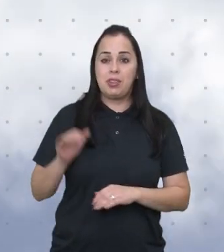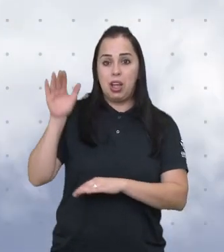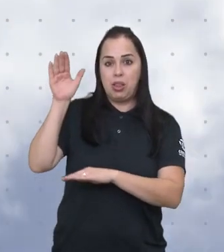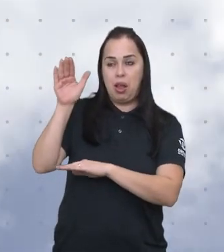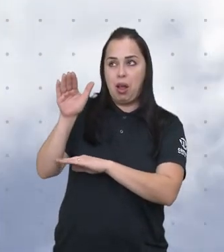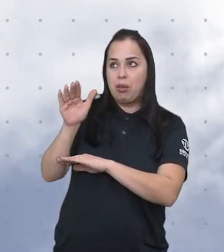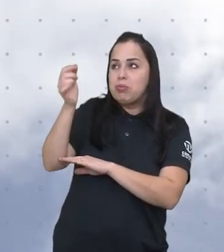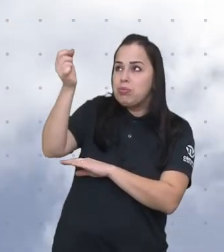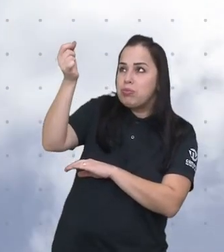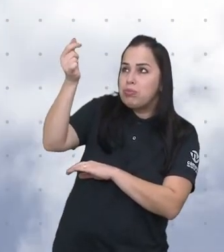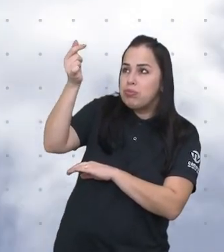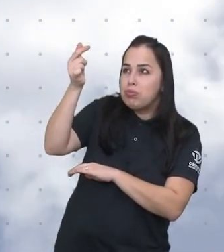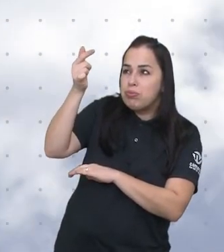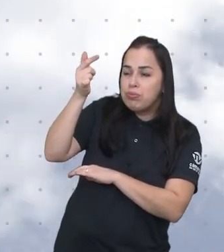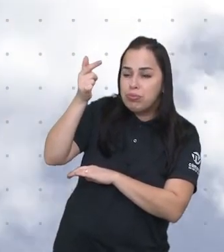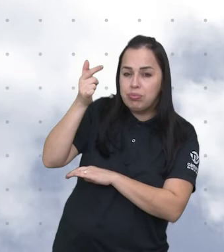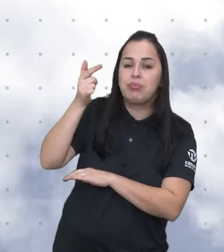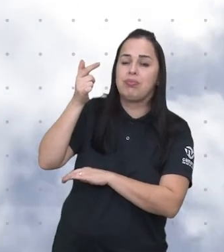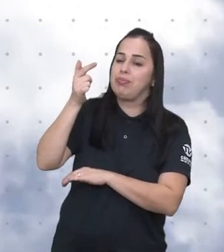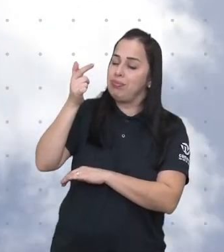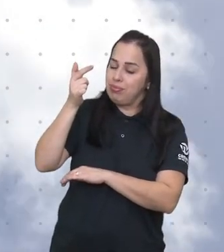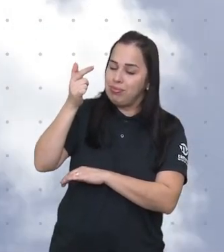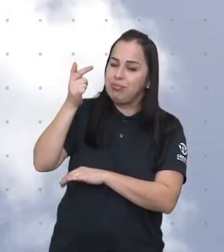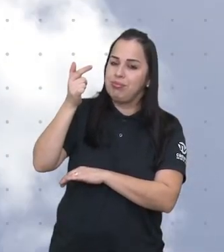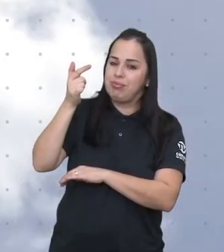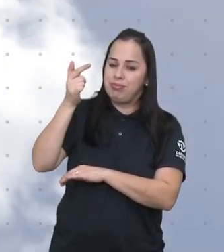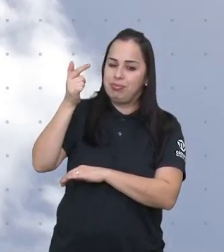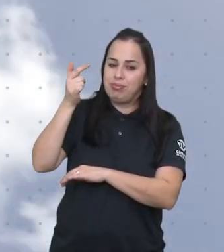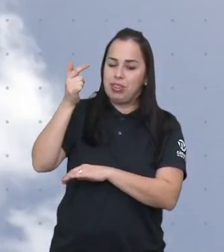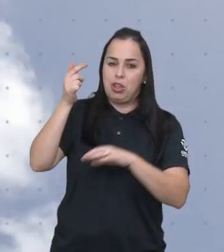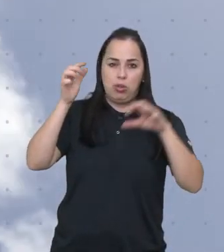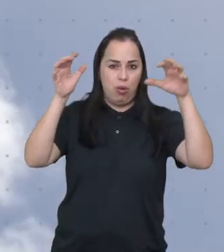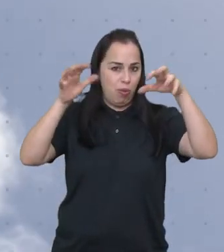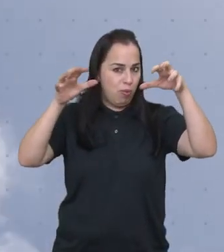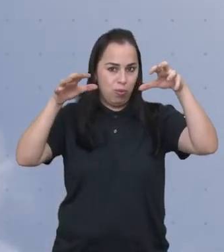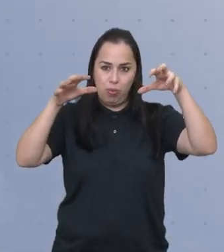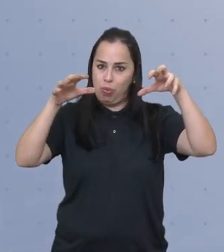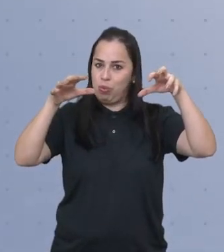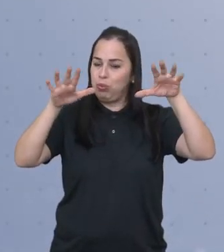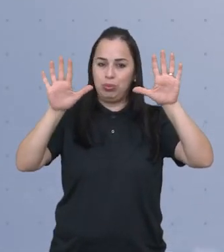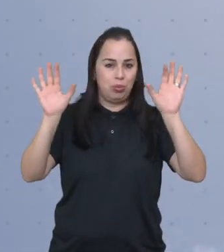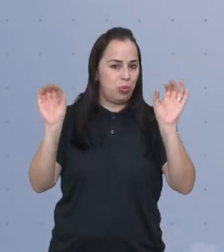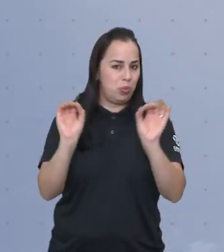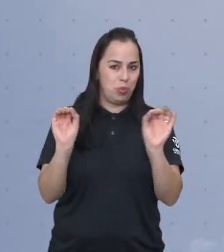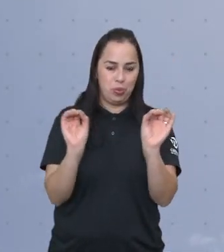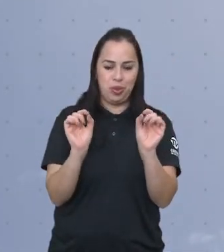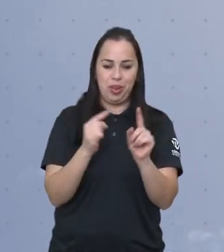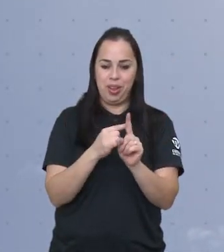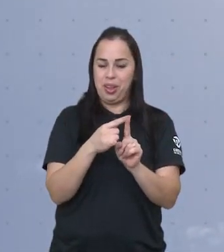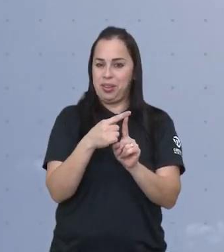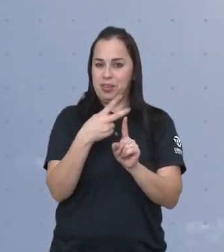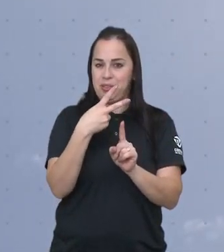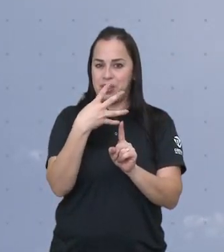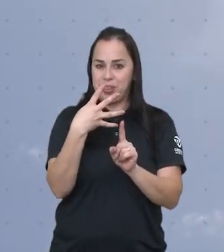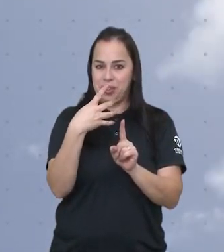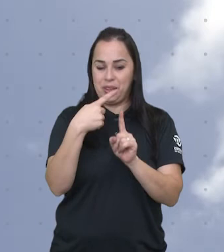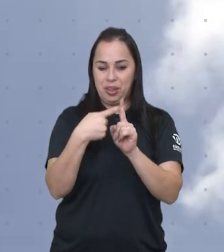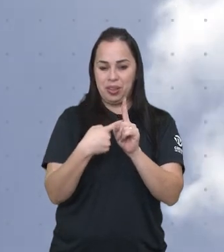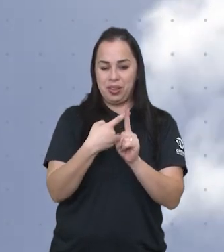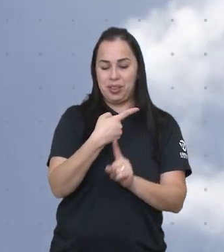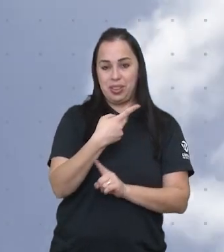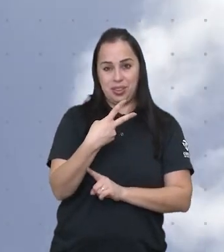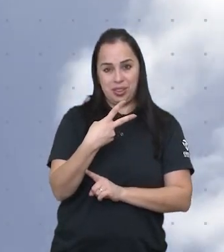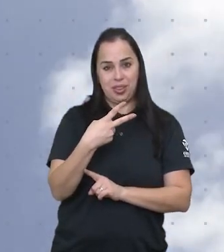Tarde de sol entre poucas nuvens nesta quinta-feira e não deve chover. A máxima será de 24 graus, com mínima